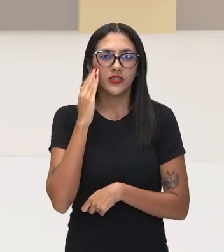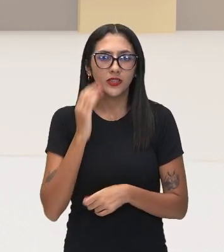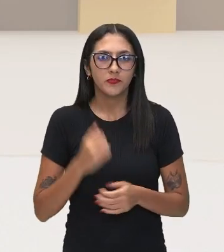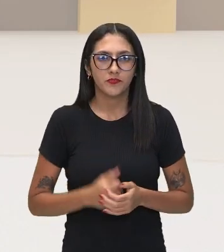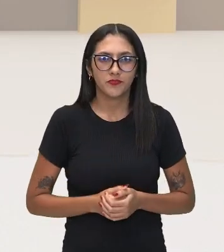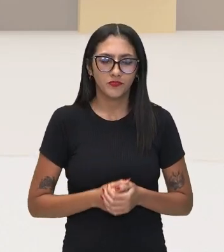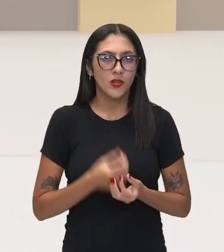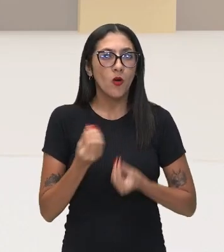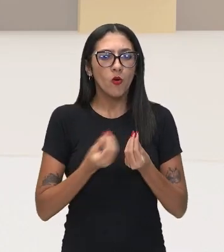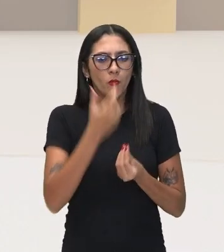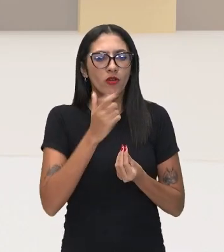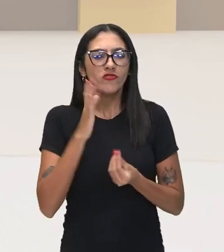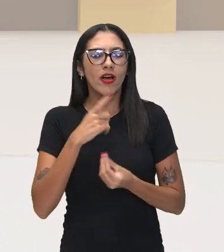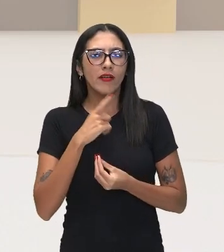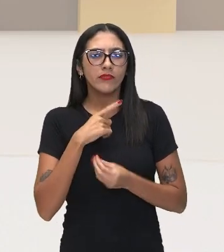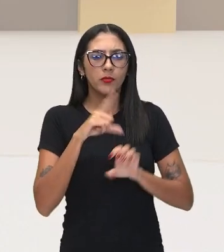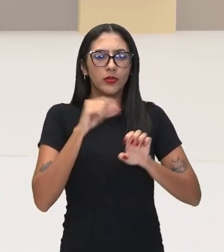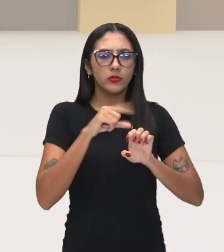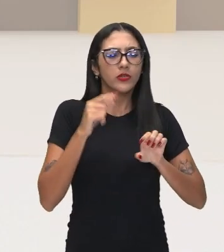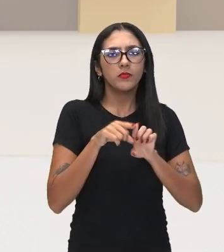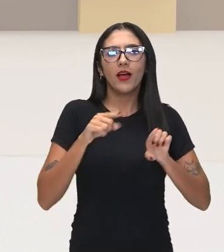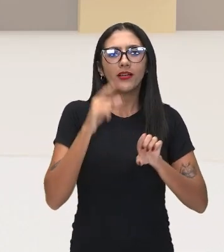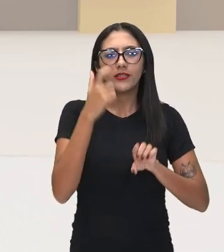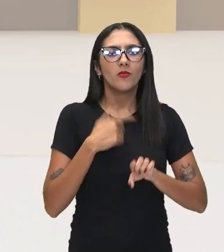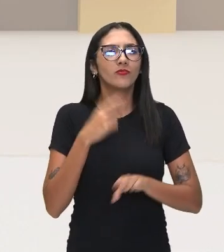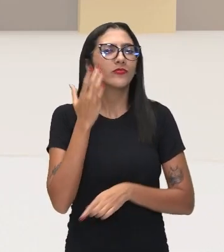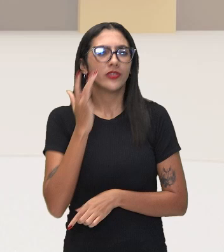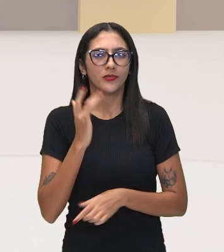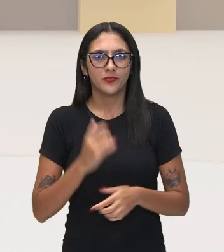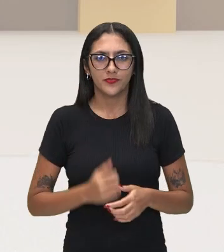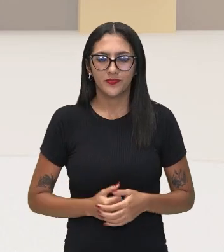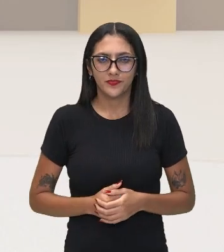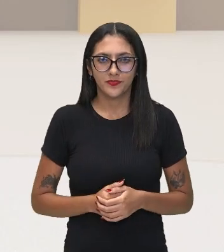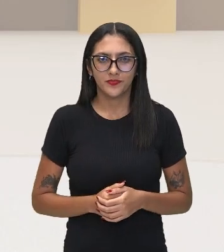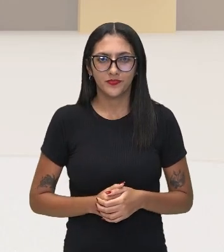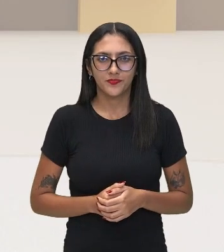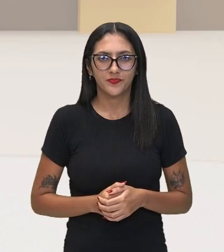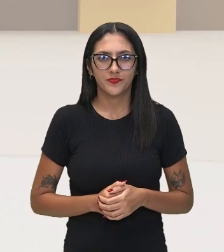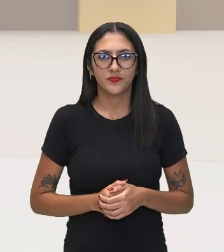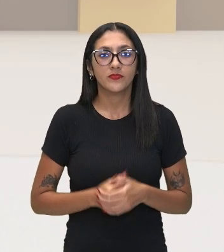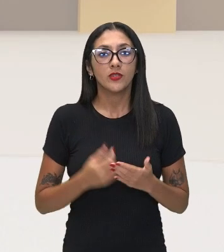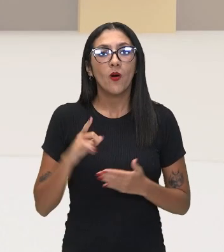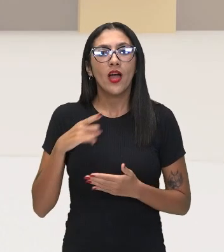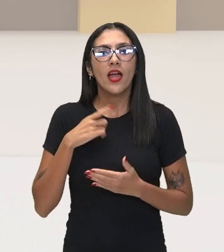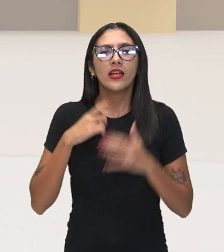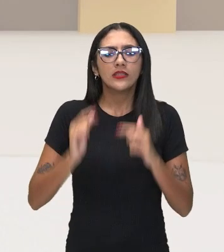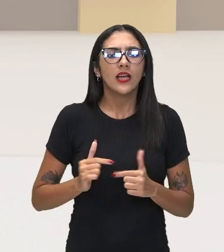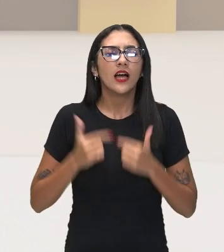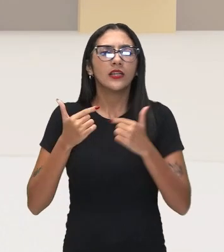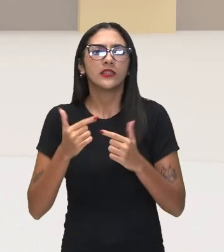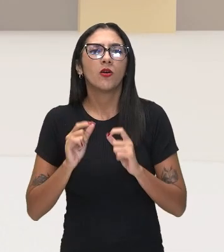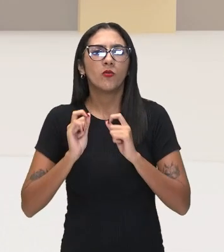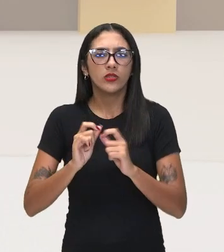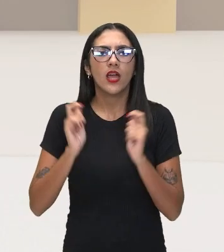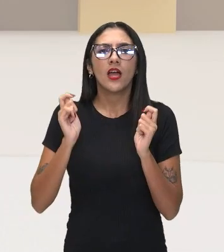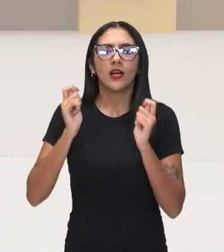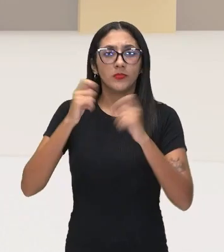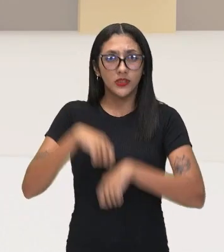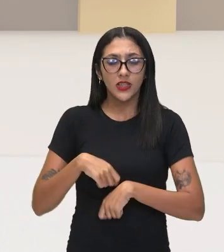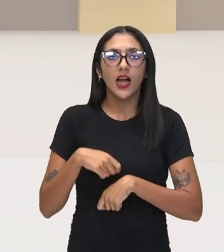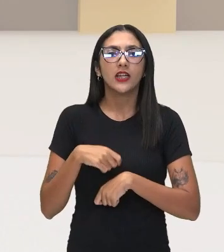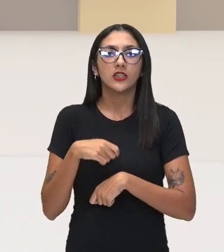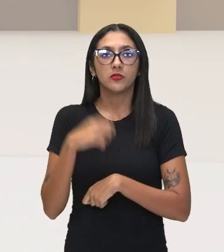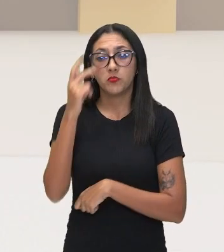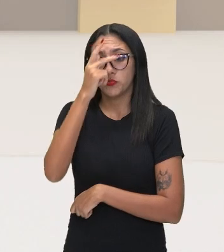fazendo empreendimento e eu não estou nem me tocando ainda. Então, vamos lá. O empreendedorismo é a capacidade que uma